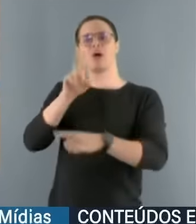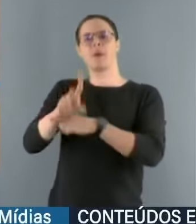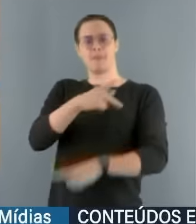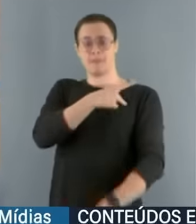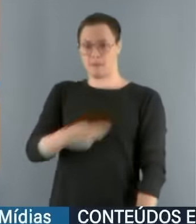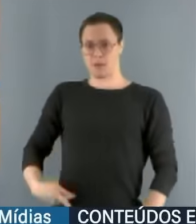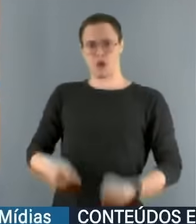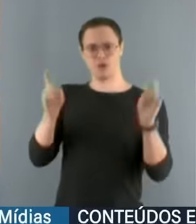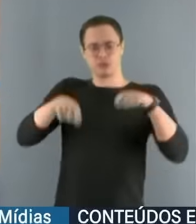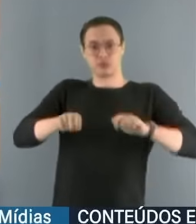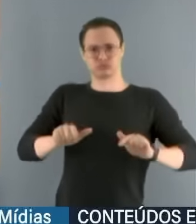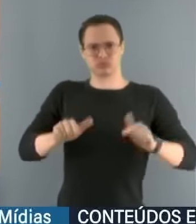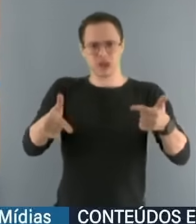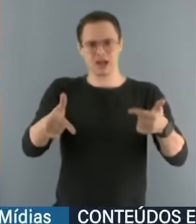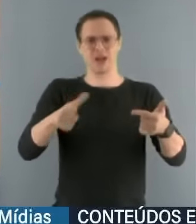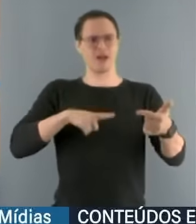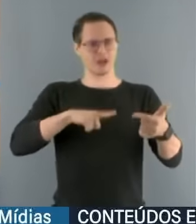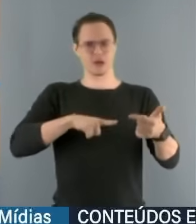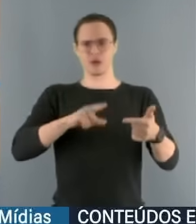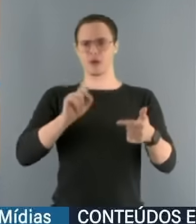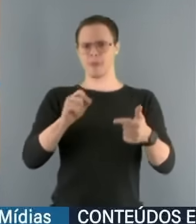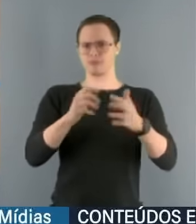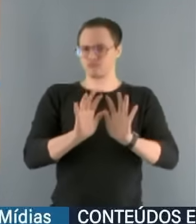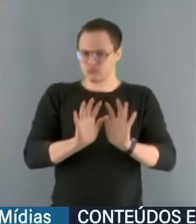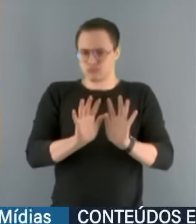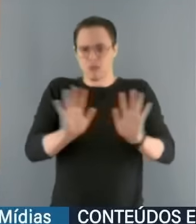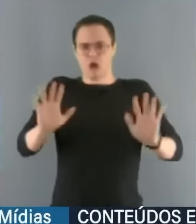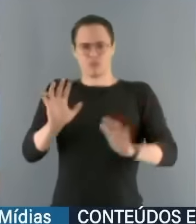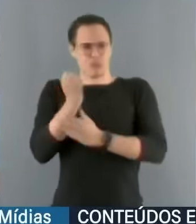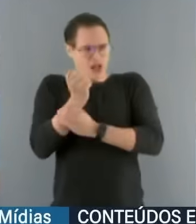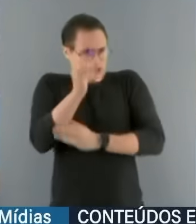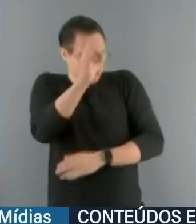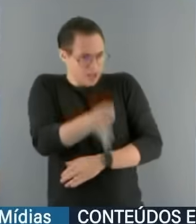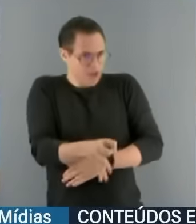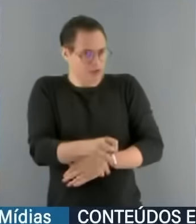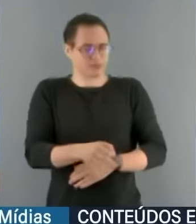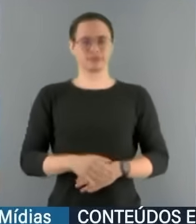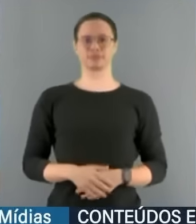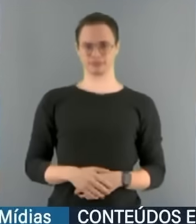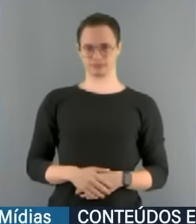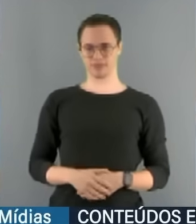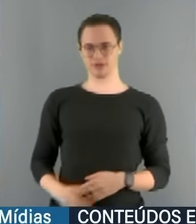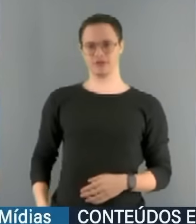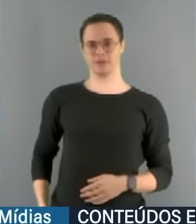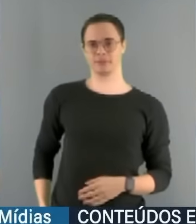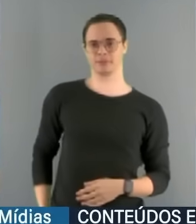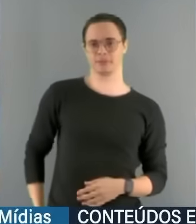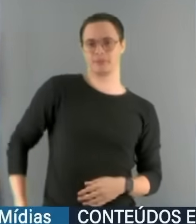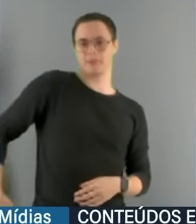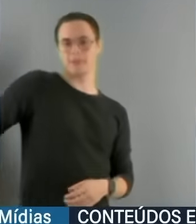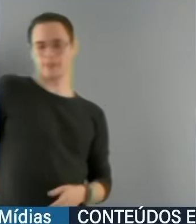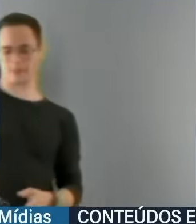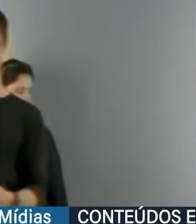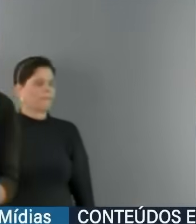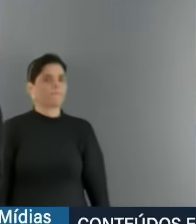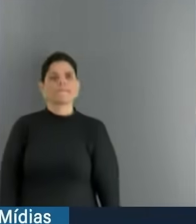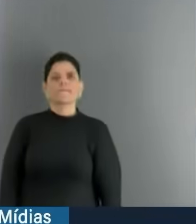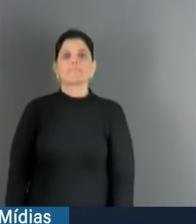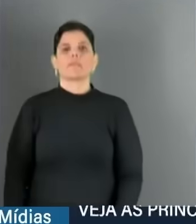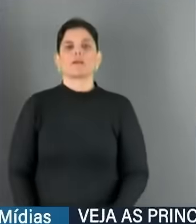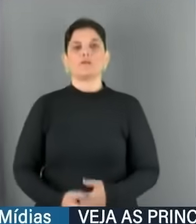ele pudesse atuar. Estaria no plano escudo. É, isso foi uma resposta que o senhor recebeu do Comando do Exército no ofício que o senhor mandou para